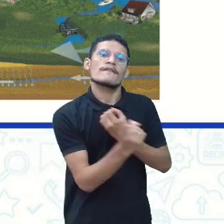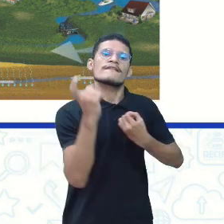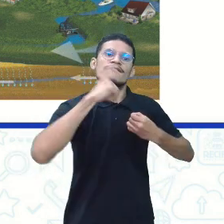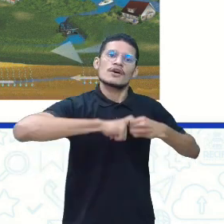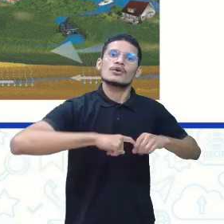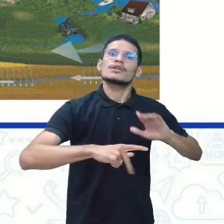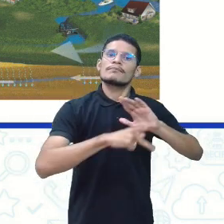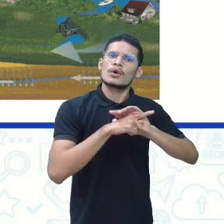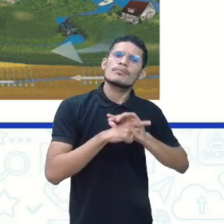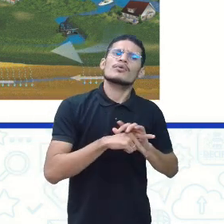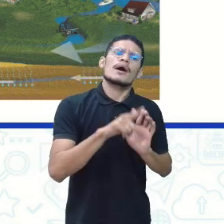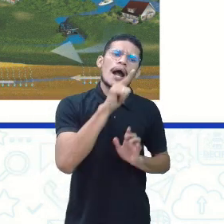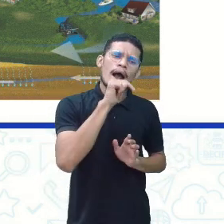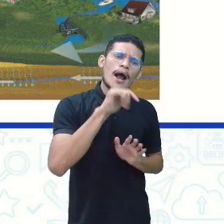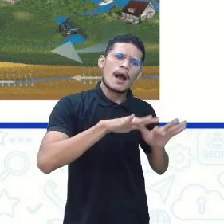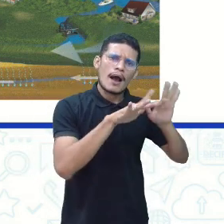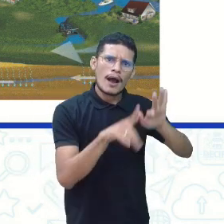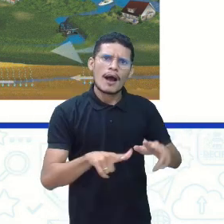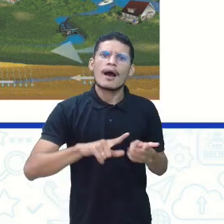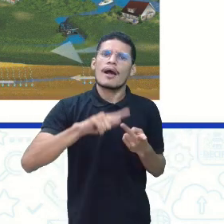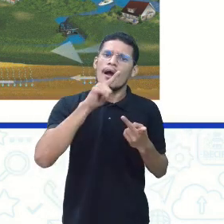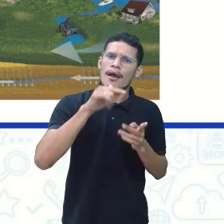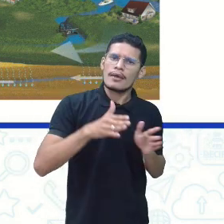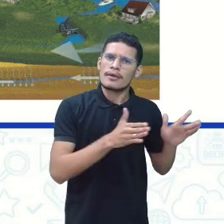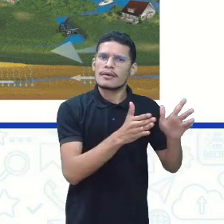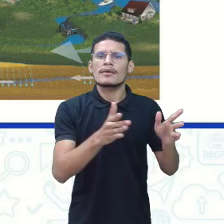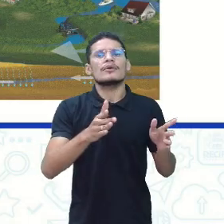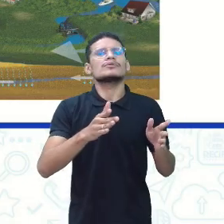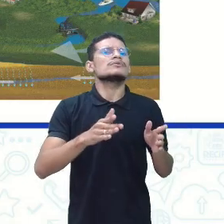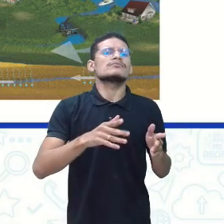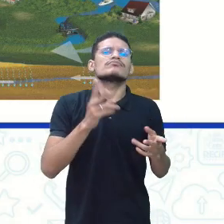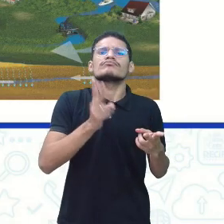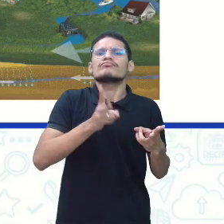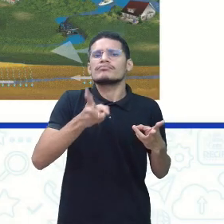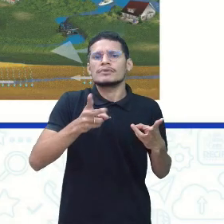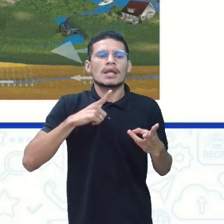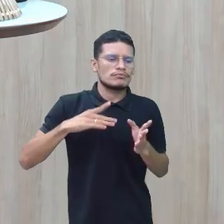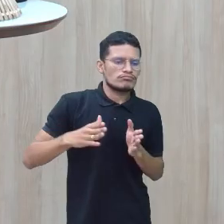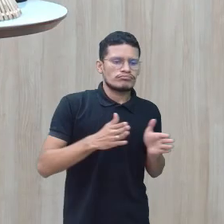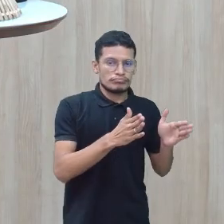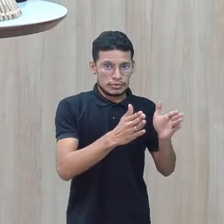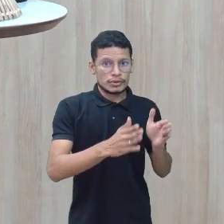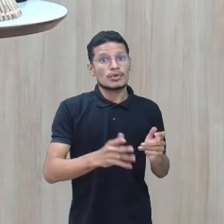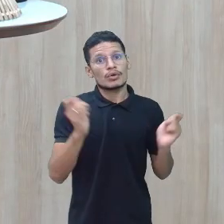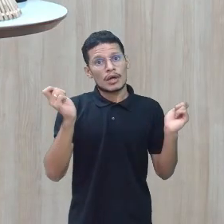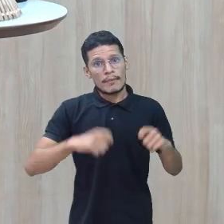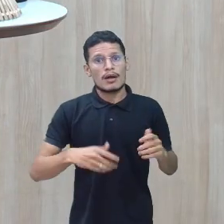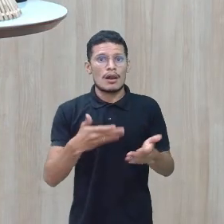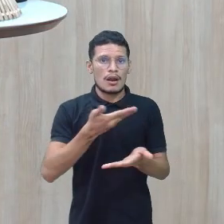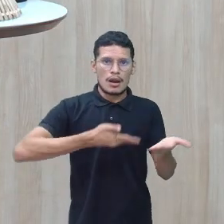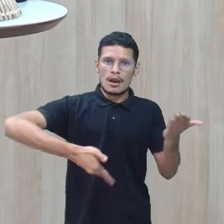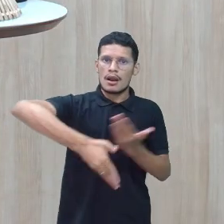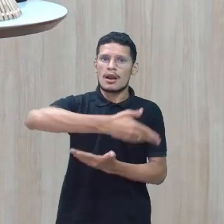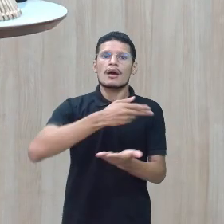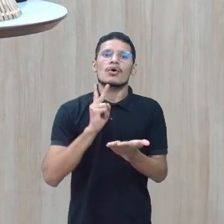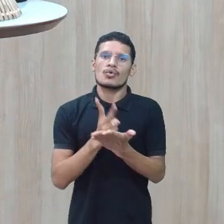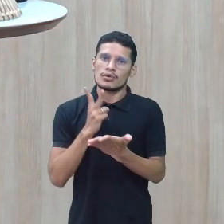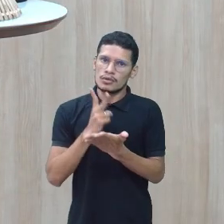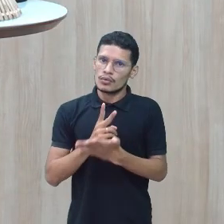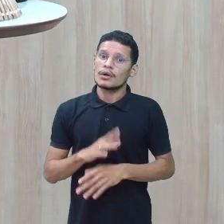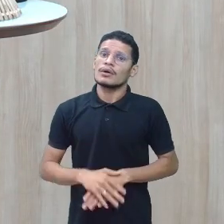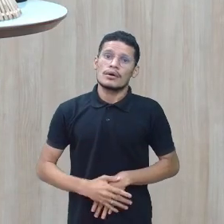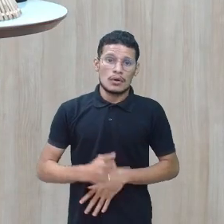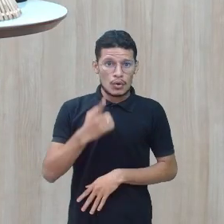encher lagos, rios, mares e assim sucessivamente, continuando o ciclo da água. Então, vejam